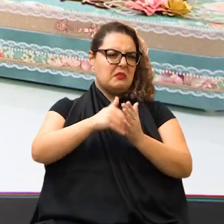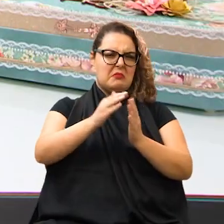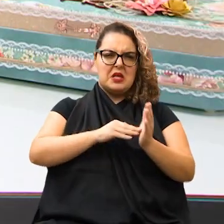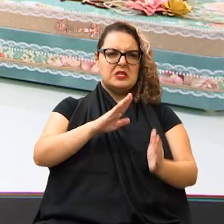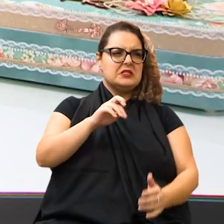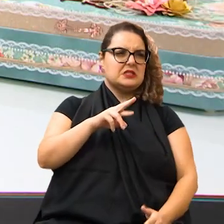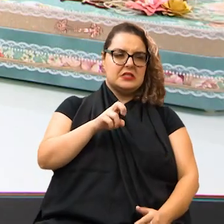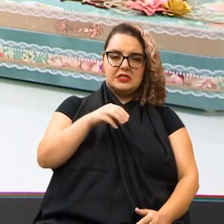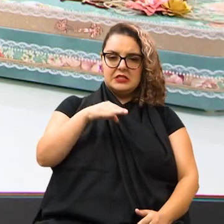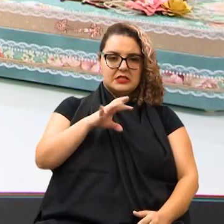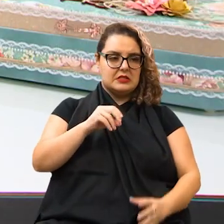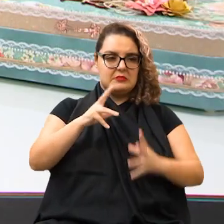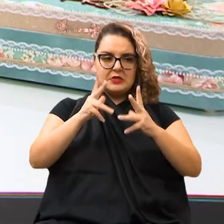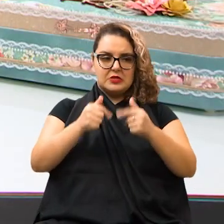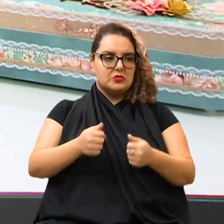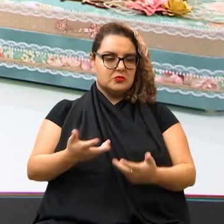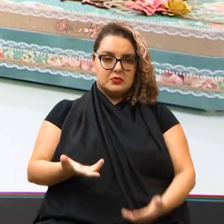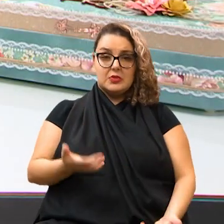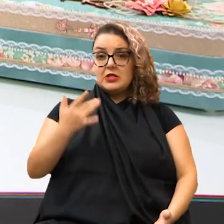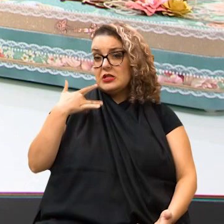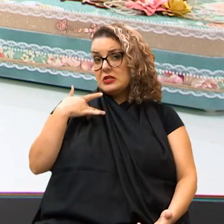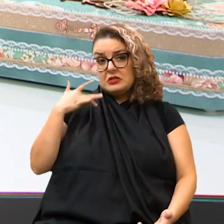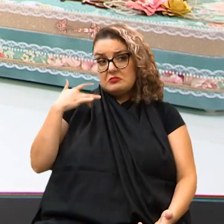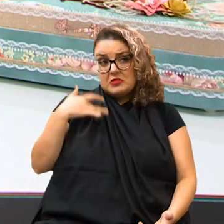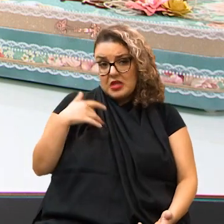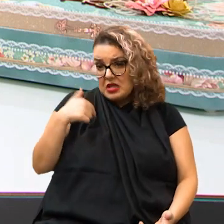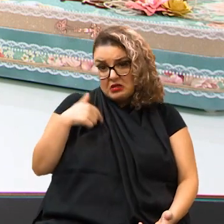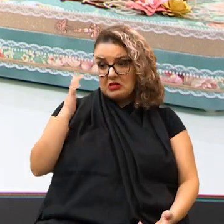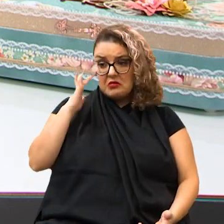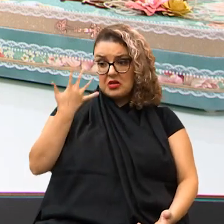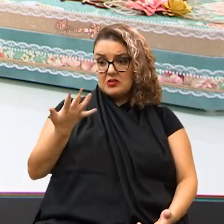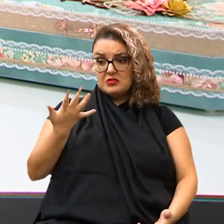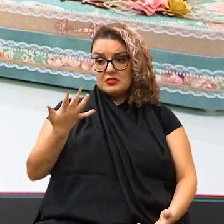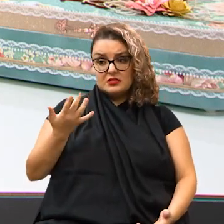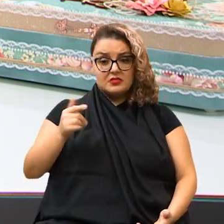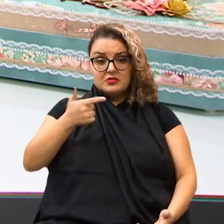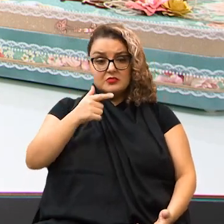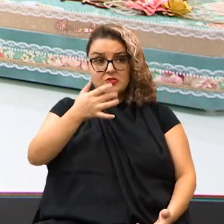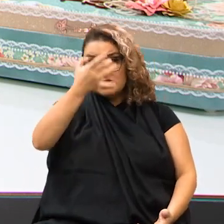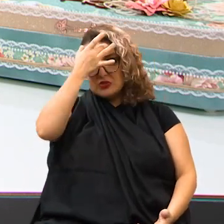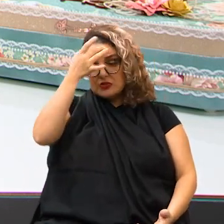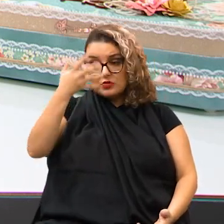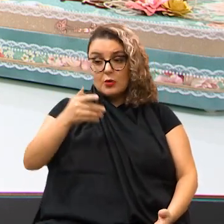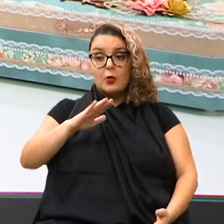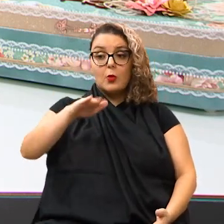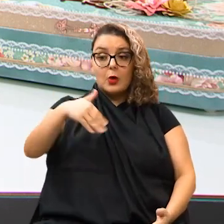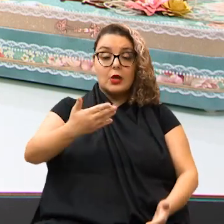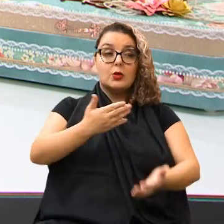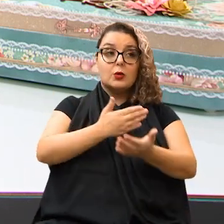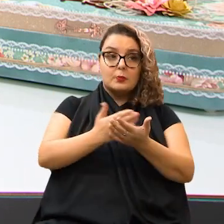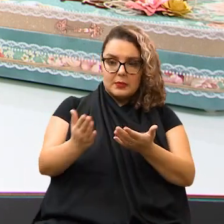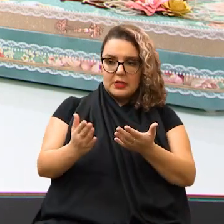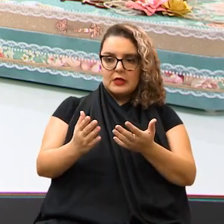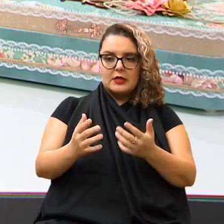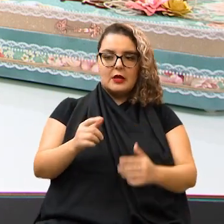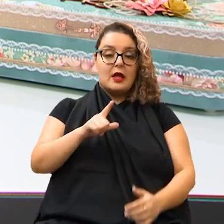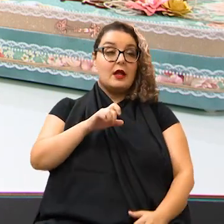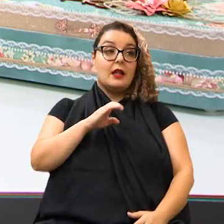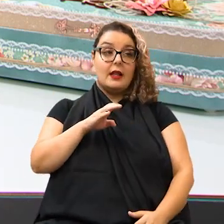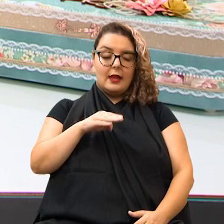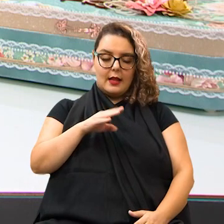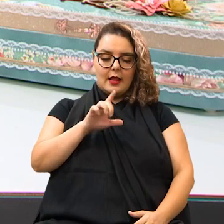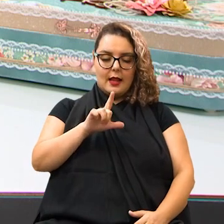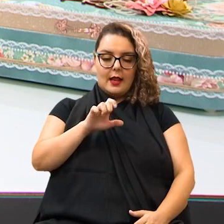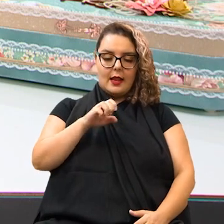pinta, ela fazia cerâmica e tal. E eu achava que eu não tinha, achei que eu tinha 2 braços esquerdos, eu não tinha esse dom. Quando eu comecei a fazer lembrancinhas, quando eu